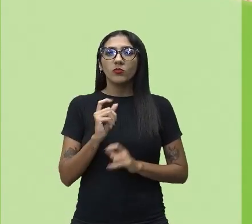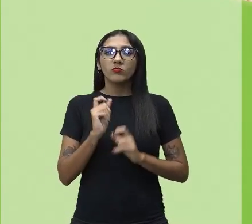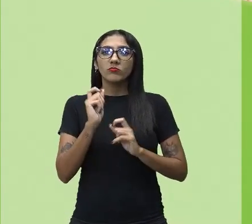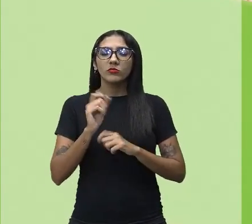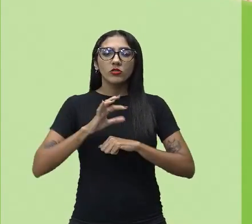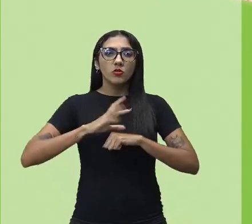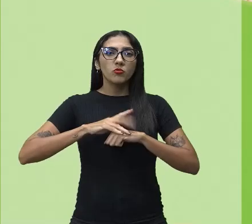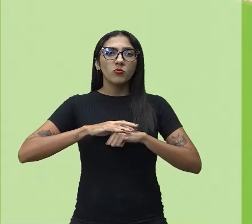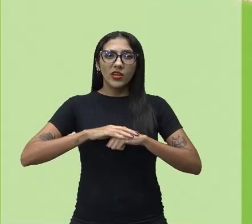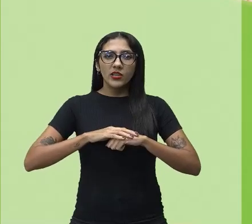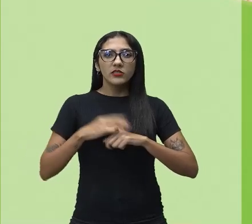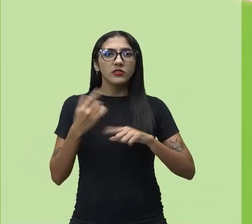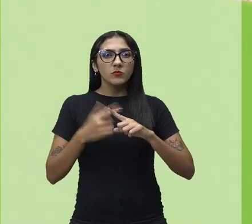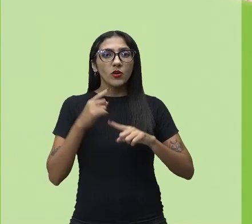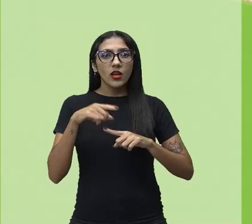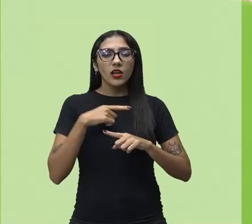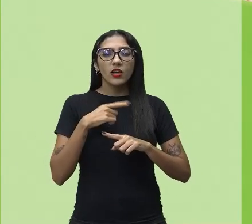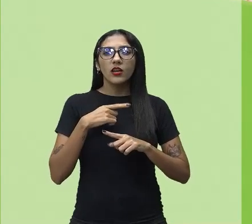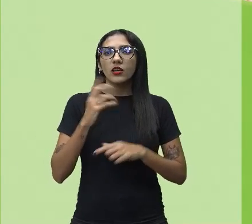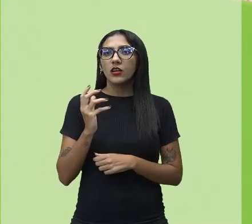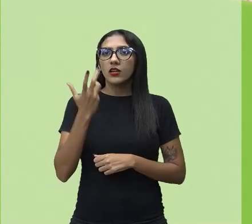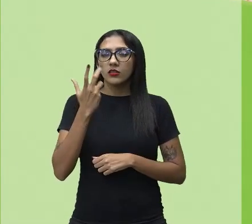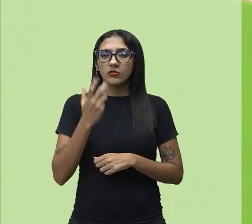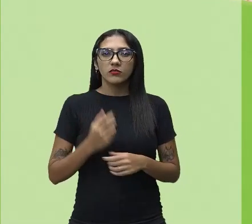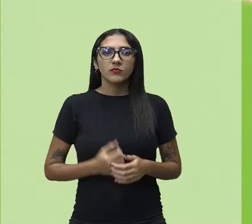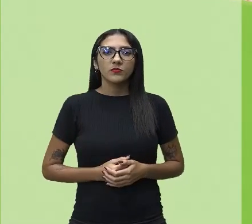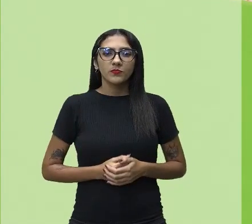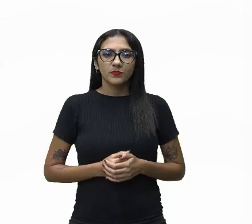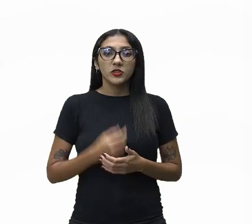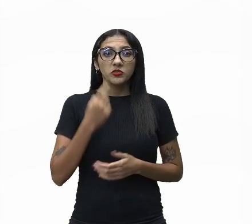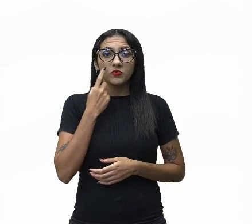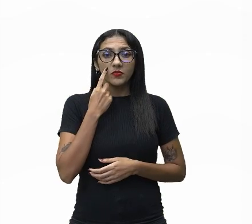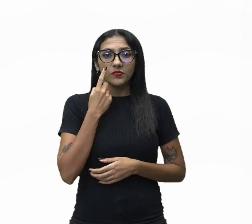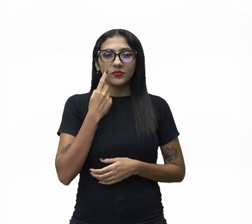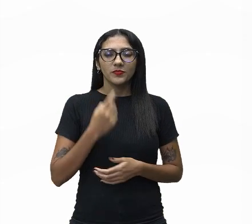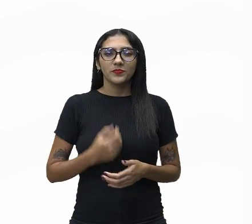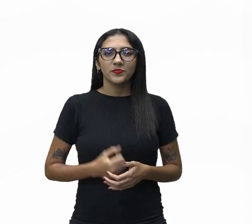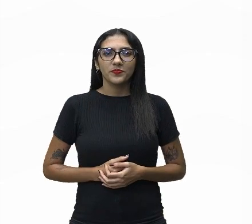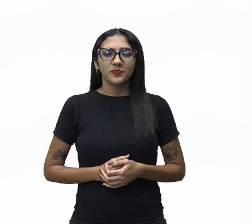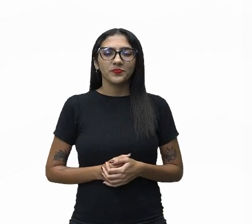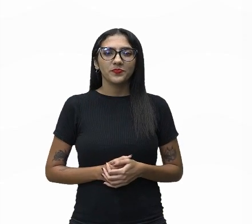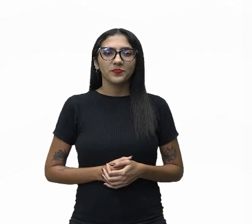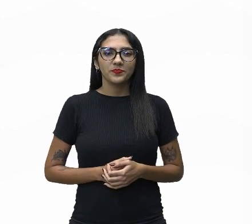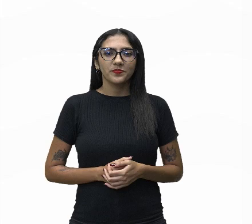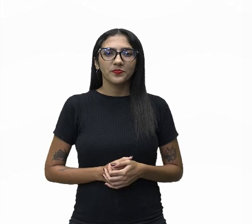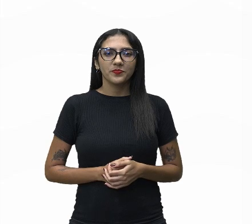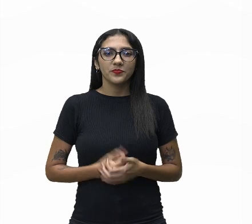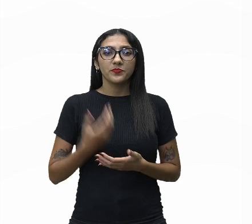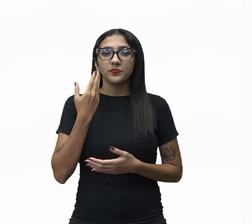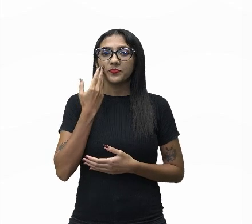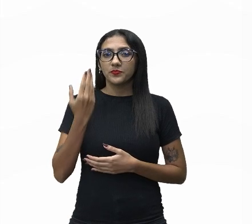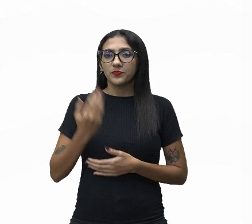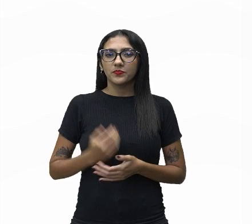relacionadas a essa quantidade de hormônios que a gente vai observar agora. Olha só, o